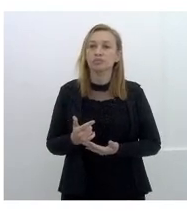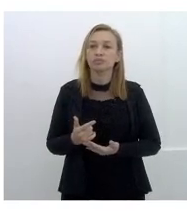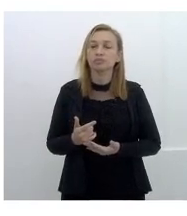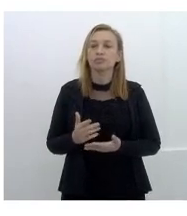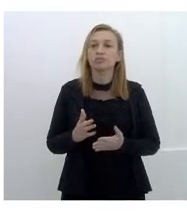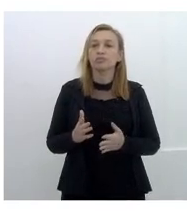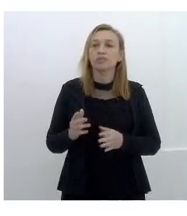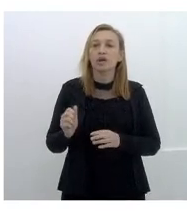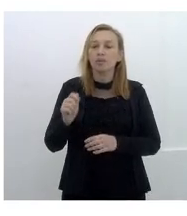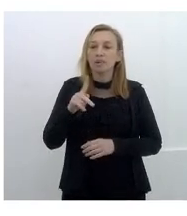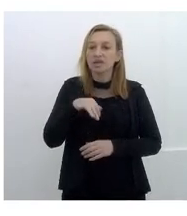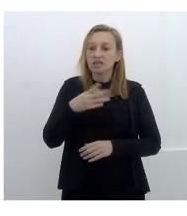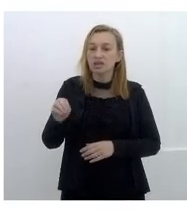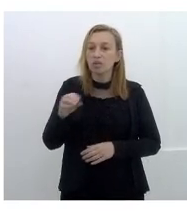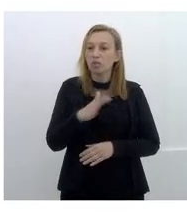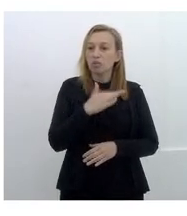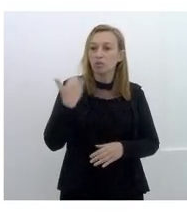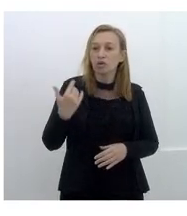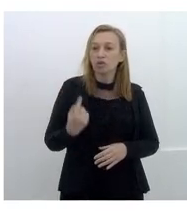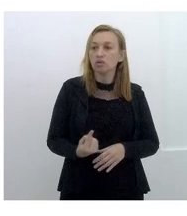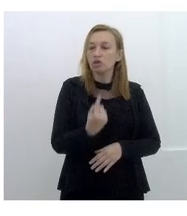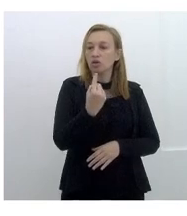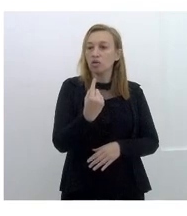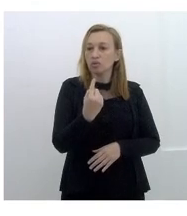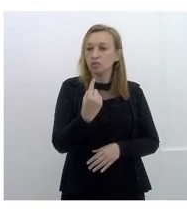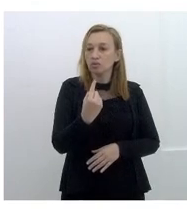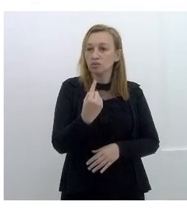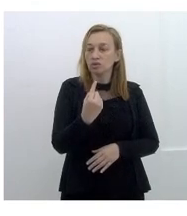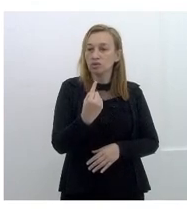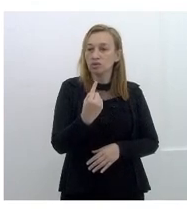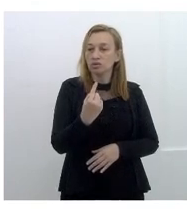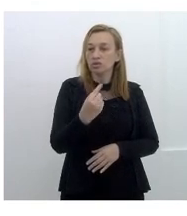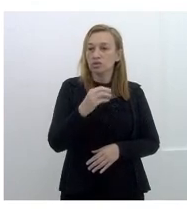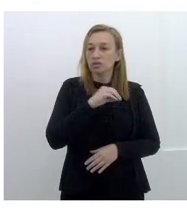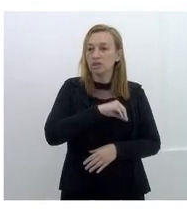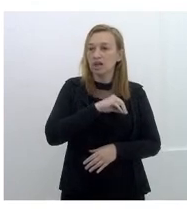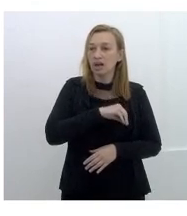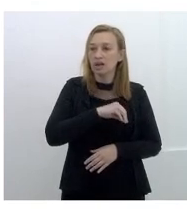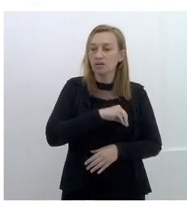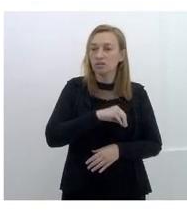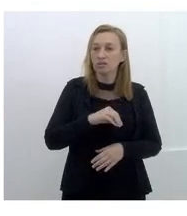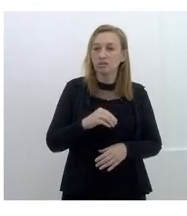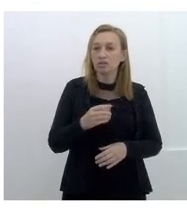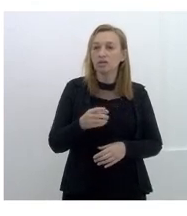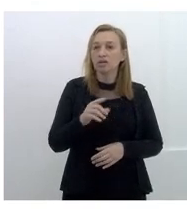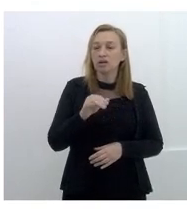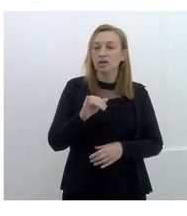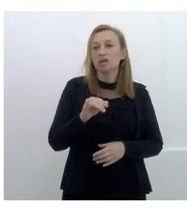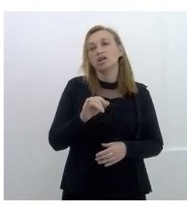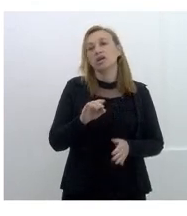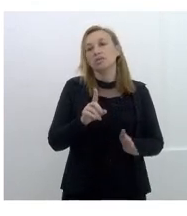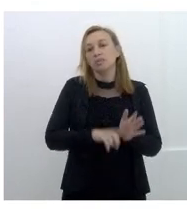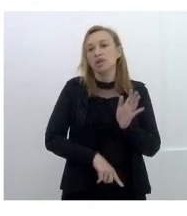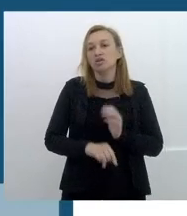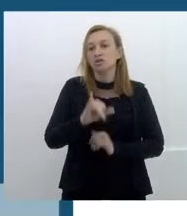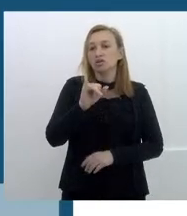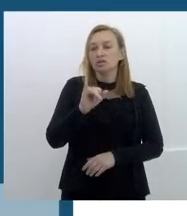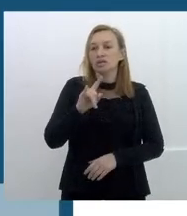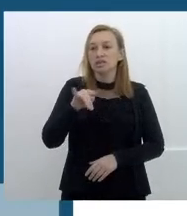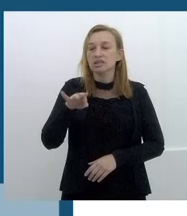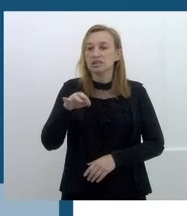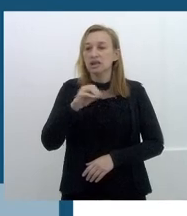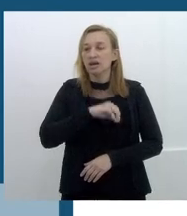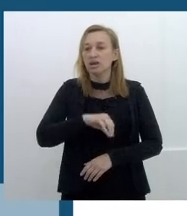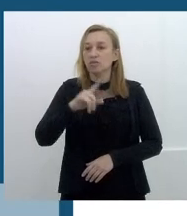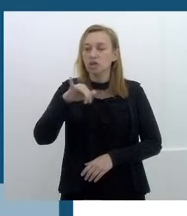e essa por morte quando única fonte formal de renda não poderá ser inferior a um salário mínimo a próxima